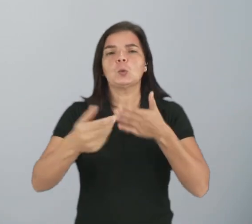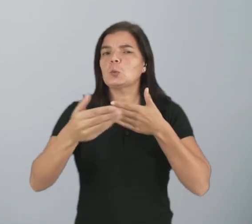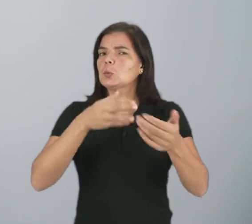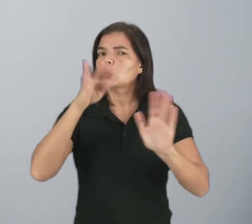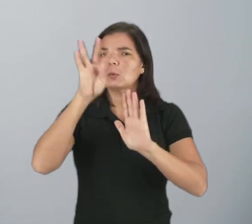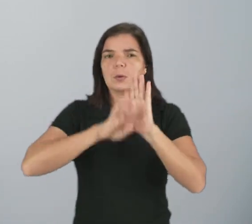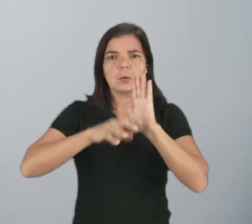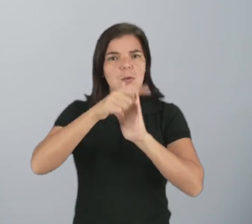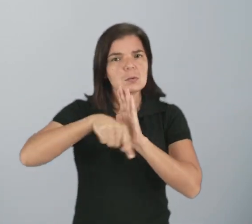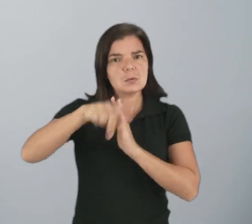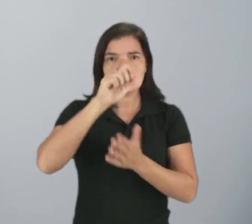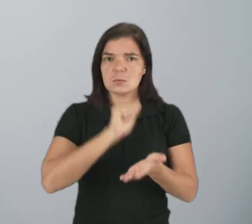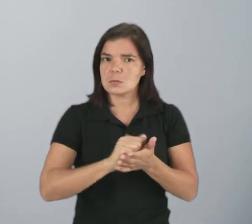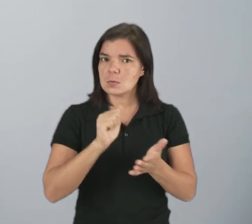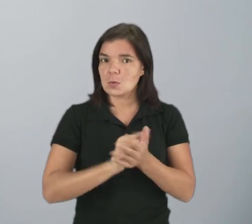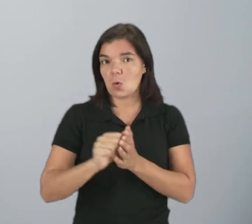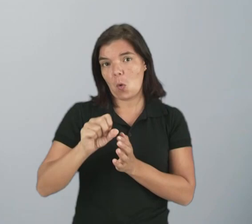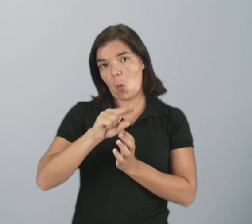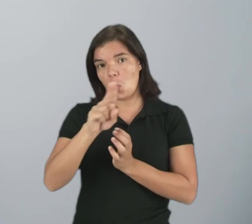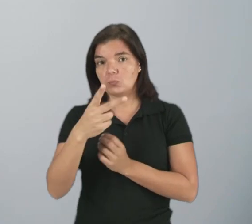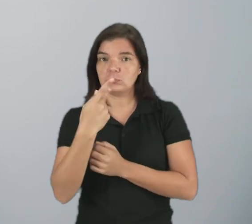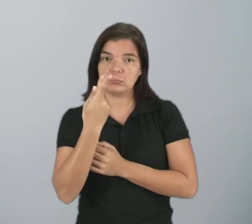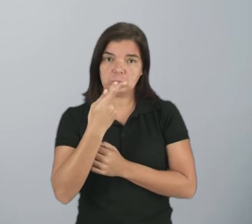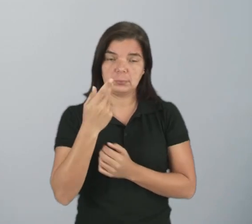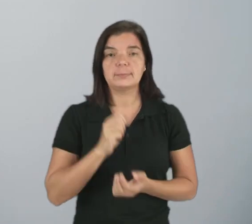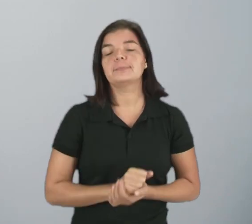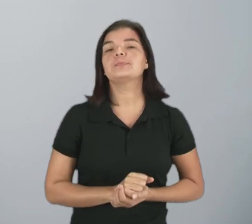qualquer texto que você vai escrever ou mesmo falar.